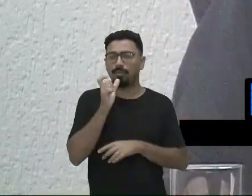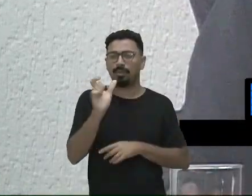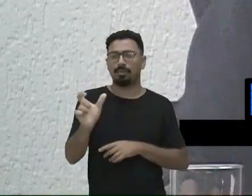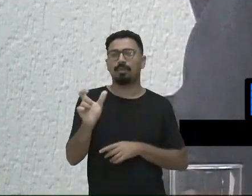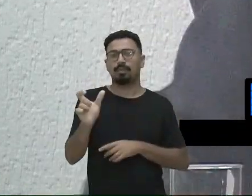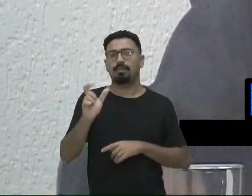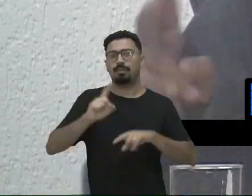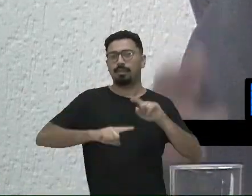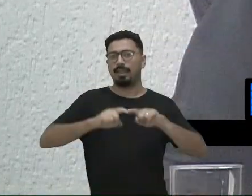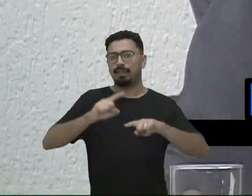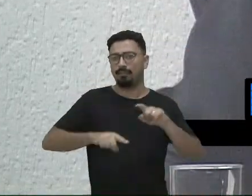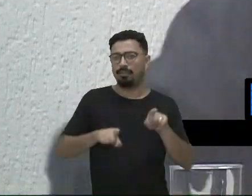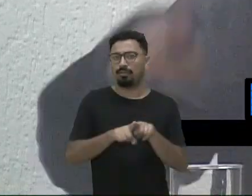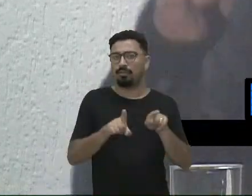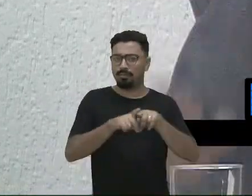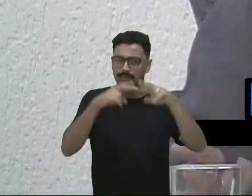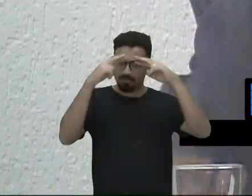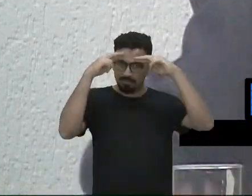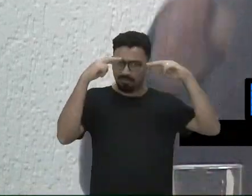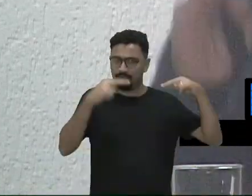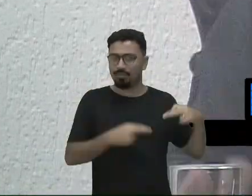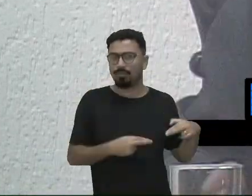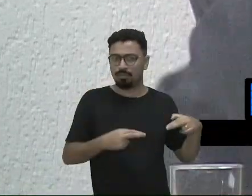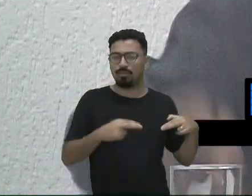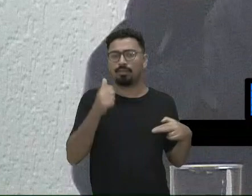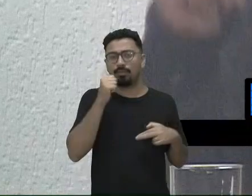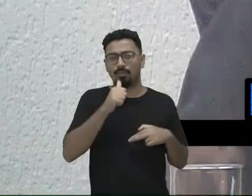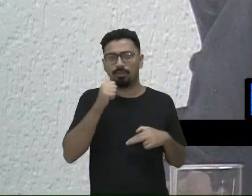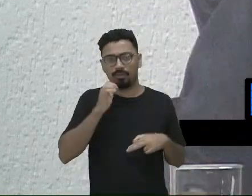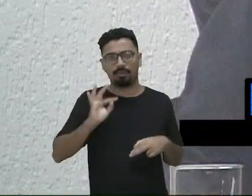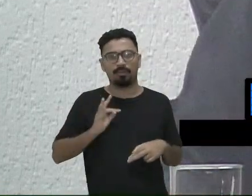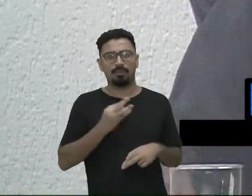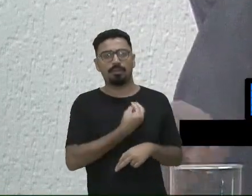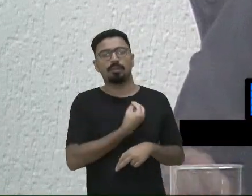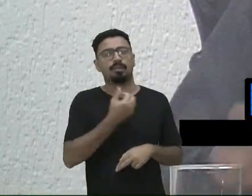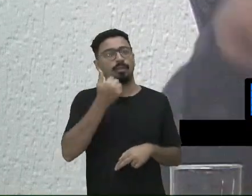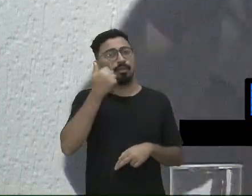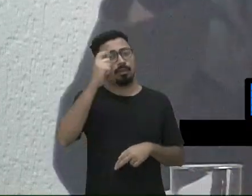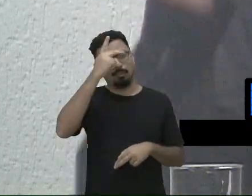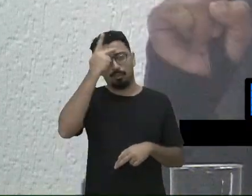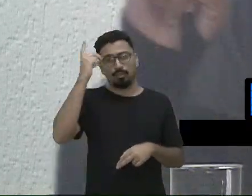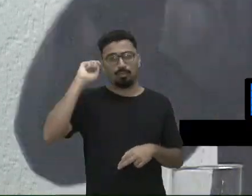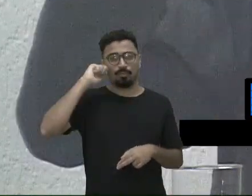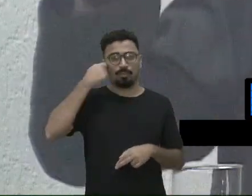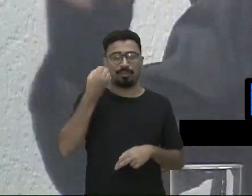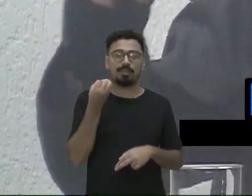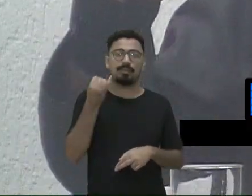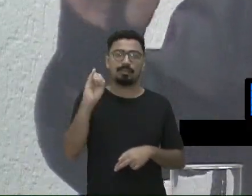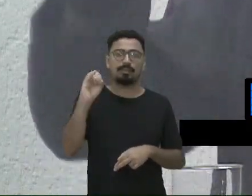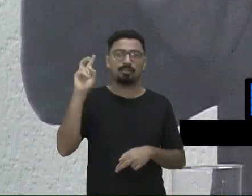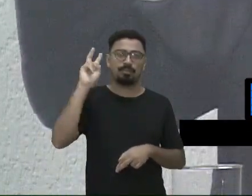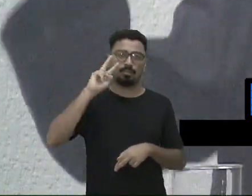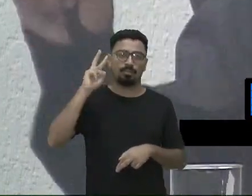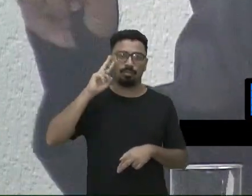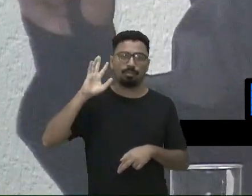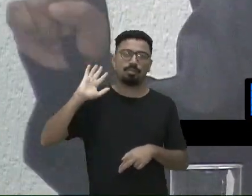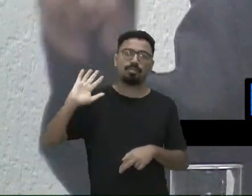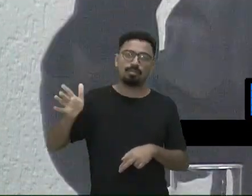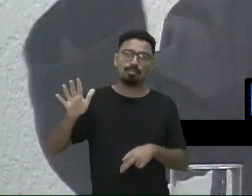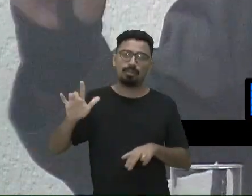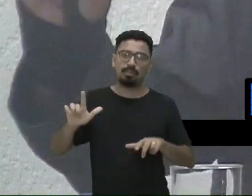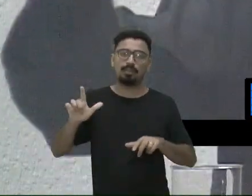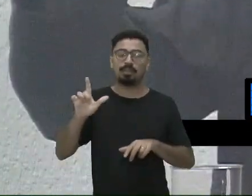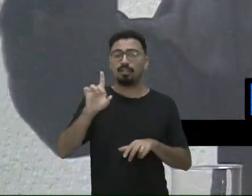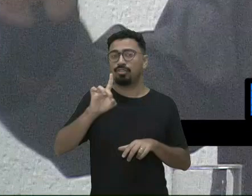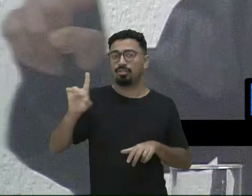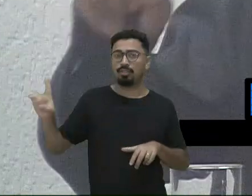para desrespeito à infância, às mulheres, às pessoas trans, a qualquer minoria, às pessoas pretas. Se a gente pegar quantas vezes a direita, a extrema-direita,